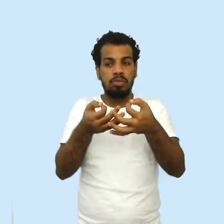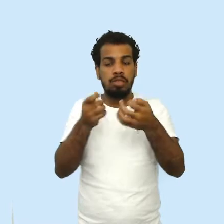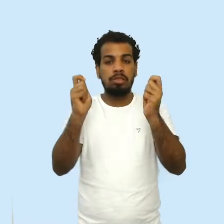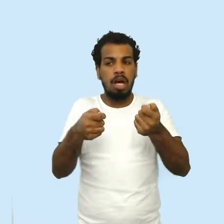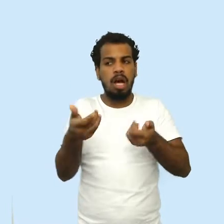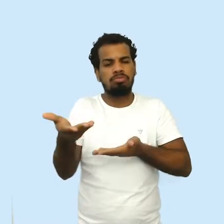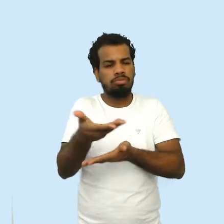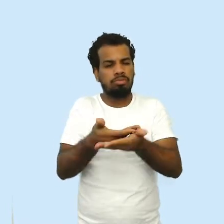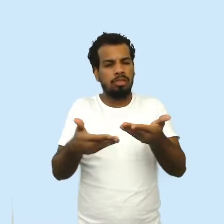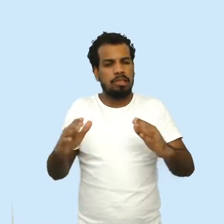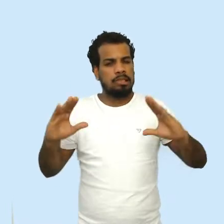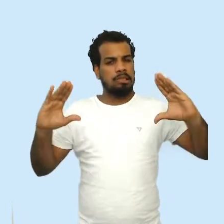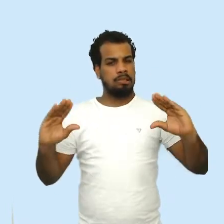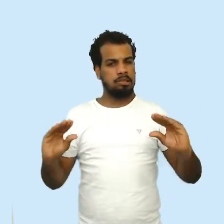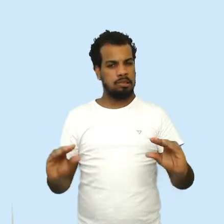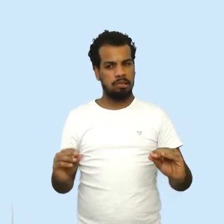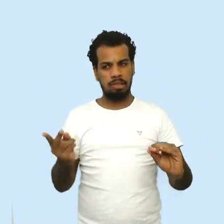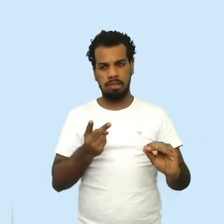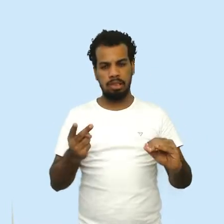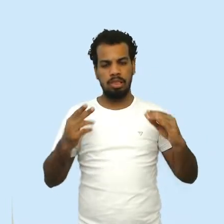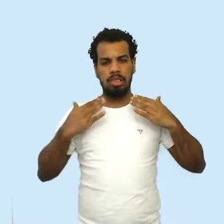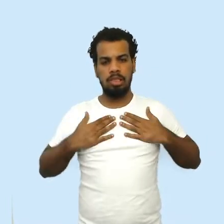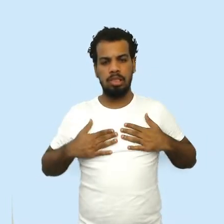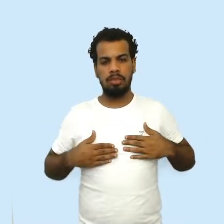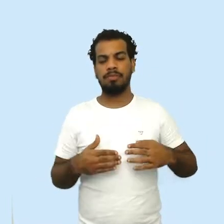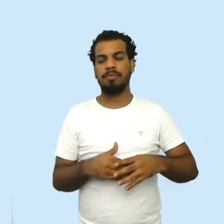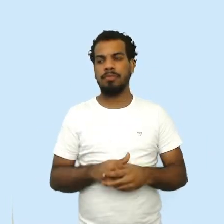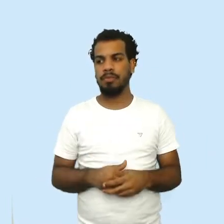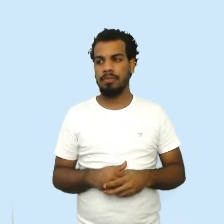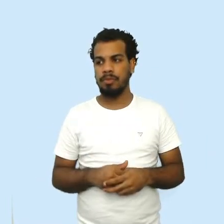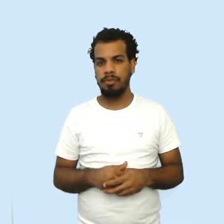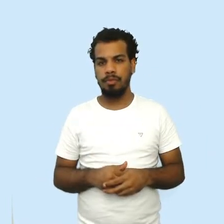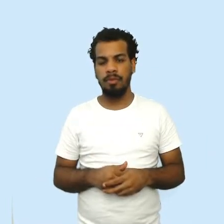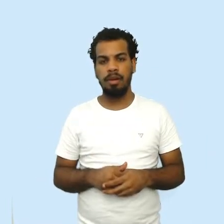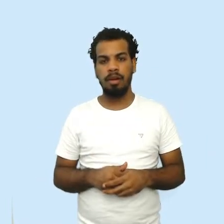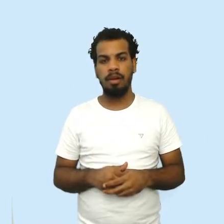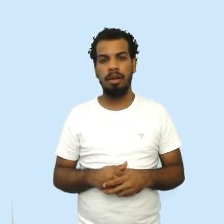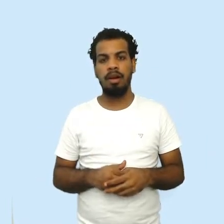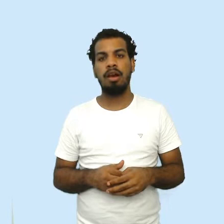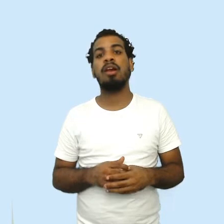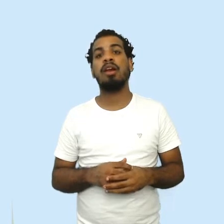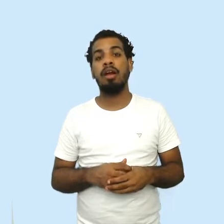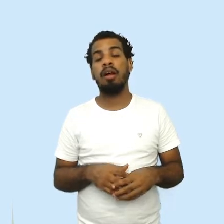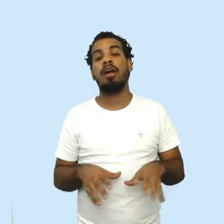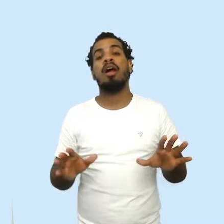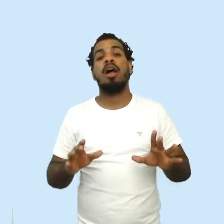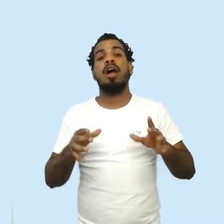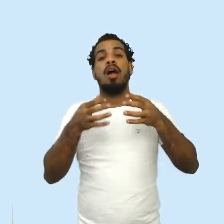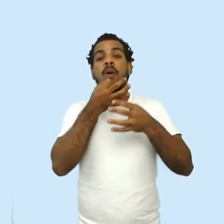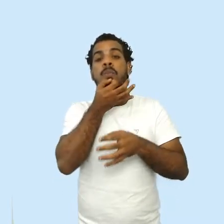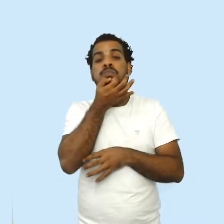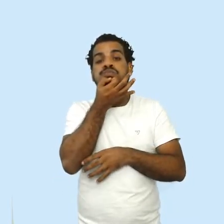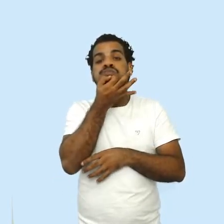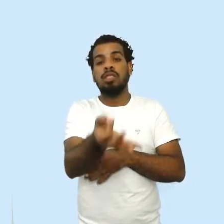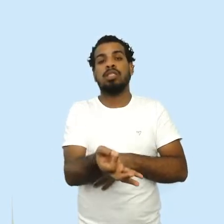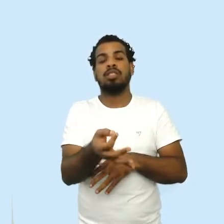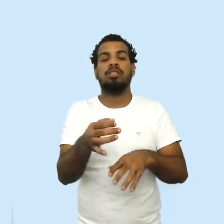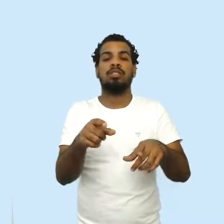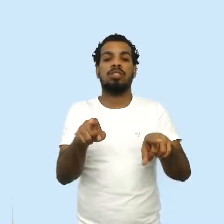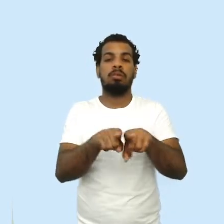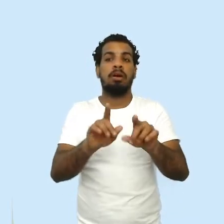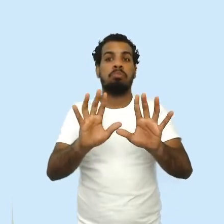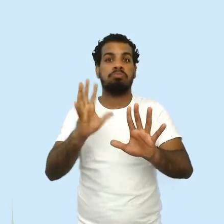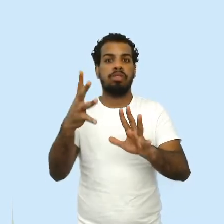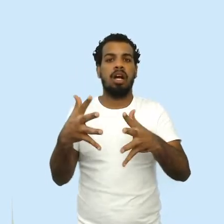daquele conflito. Se a nossa opinião não serve para mediar o conflito, a nossa opinião também pode acabar atrapalhando